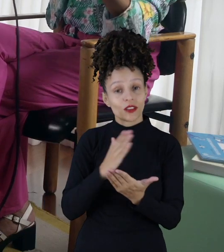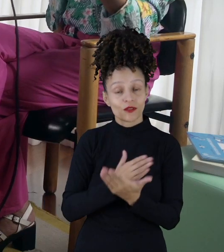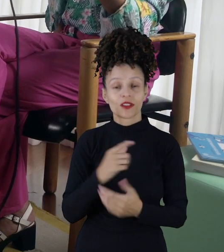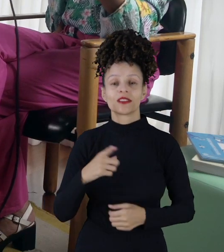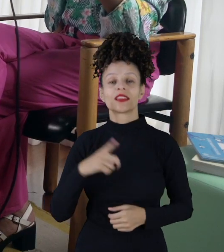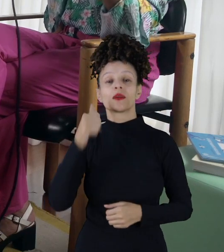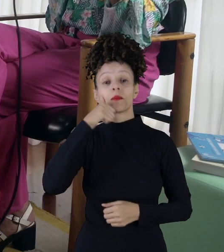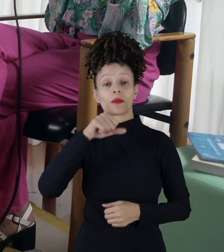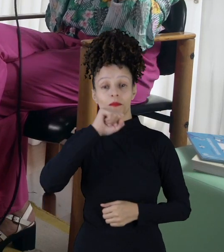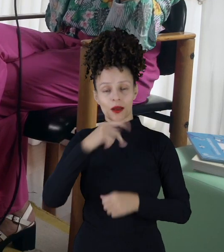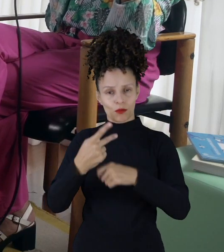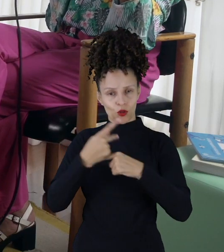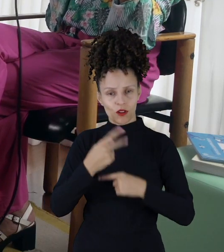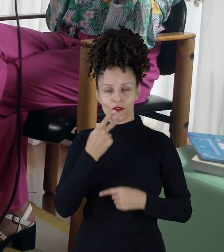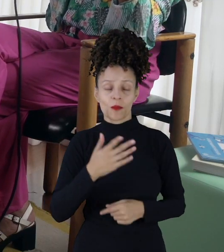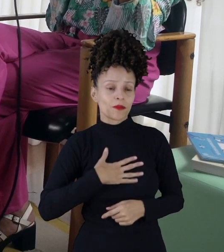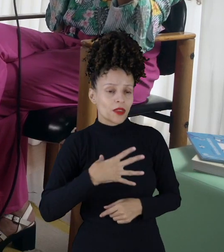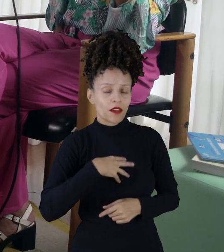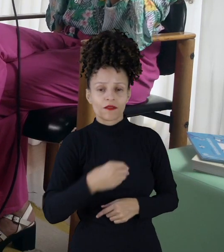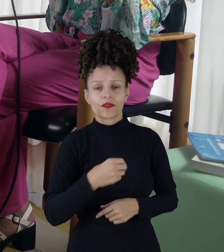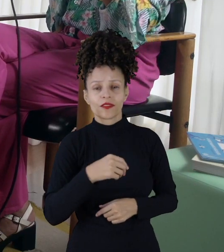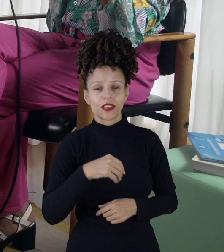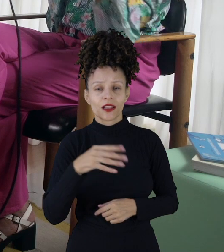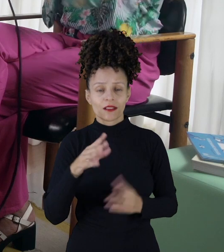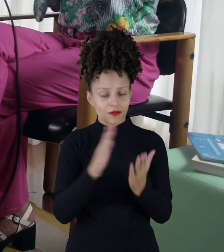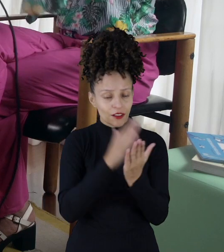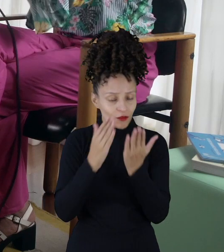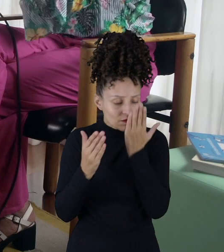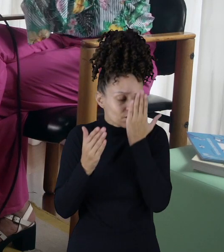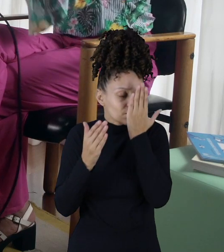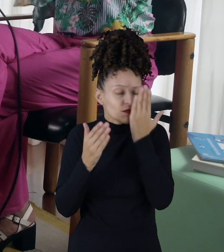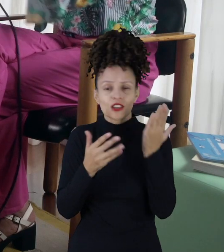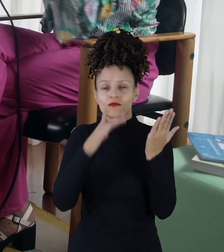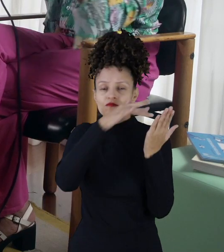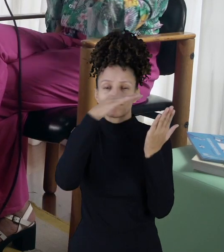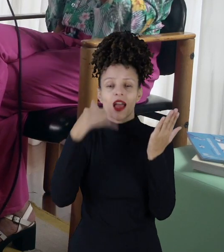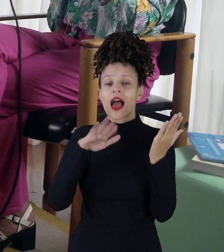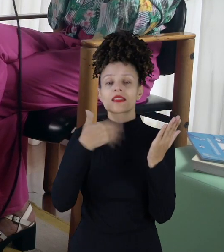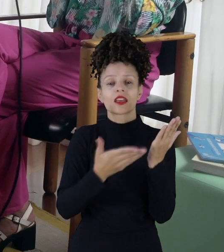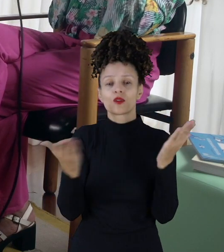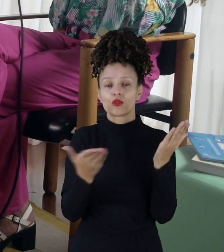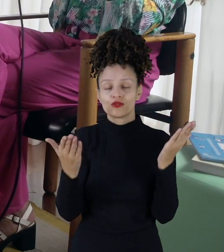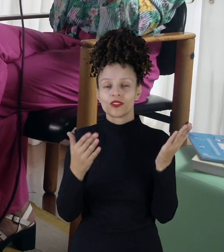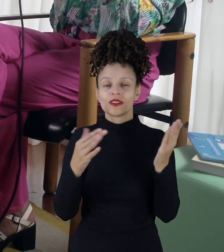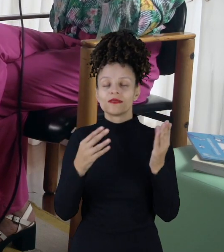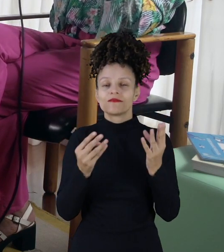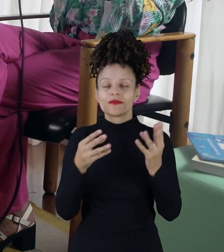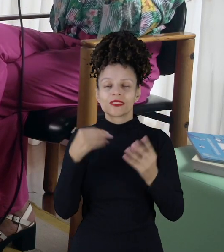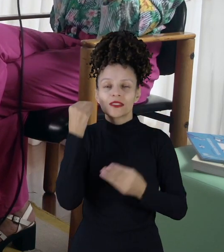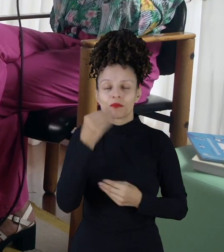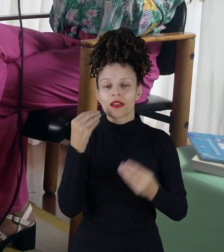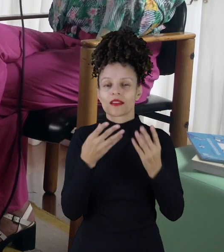do livro. Tem uma mãe que me procurou e falou assim: minha filha cheira o livro até hoje. Essa experiência